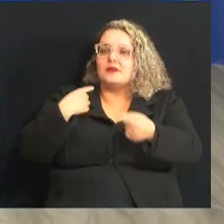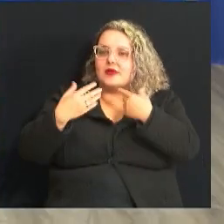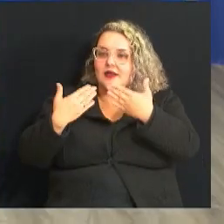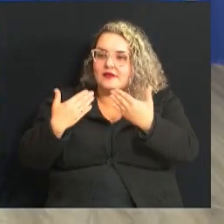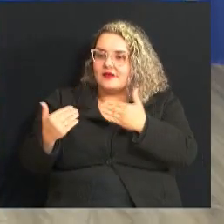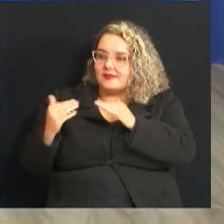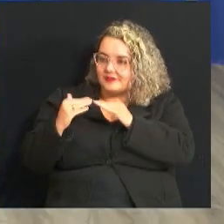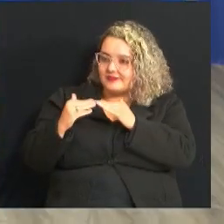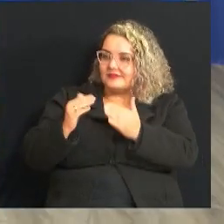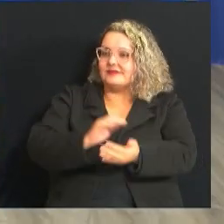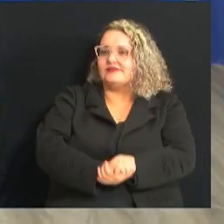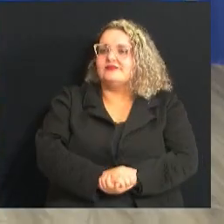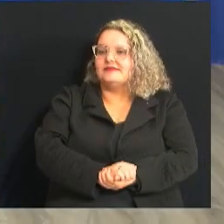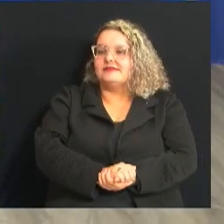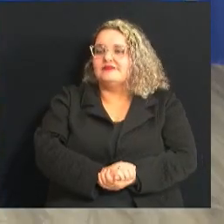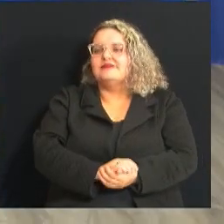Combinado?